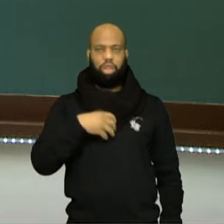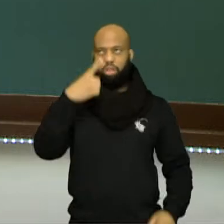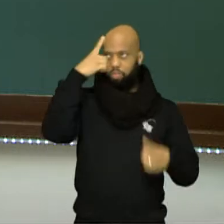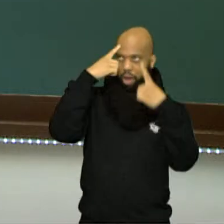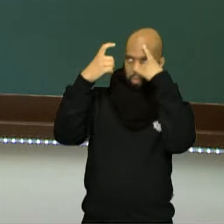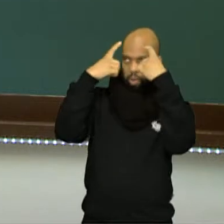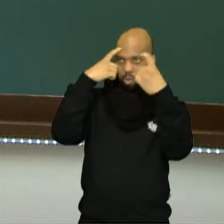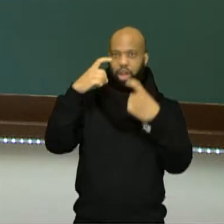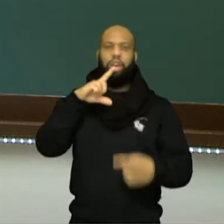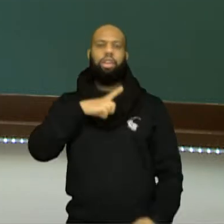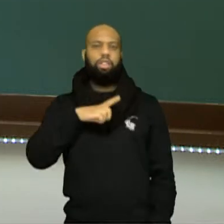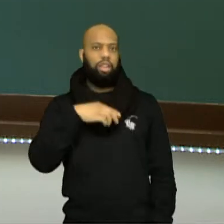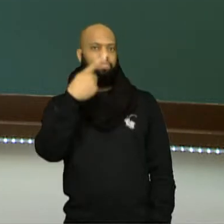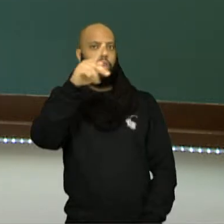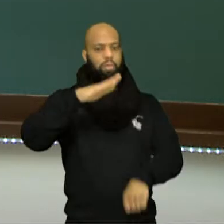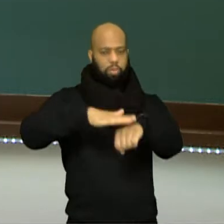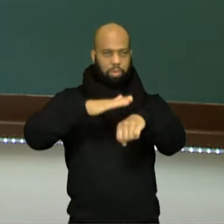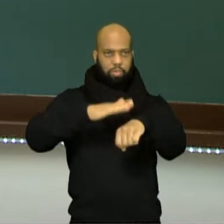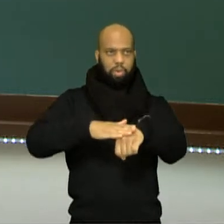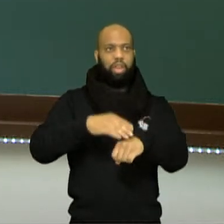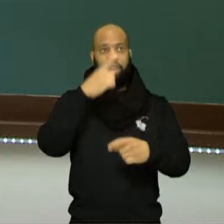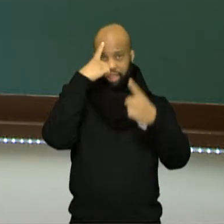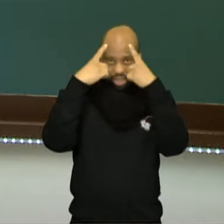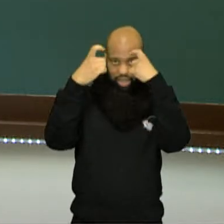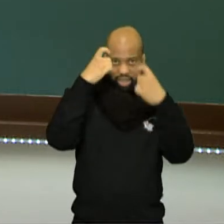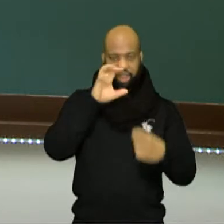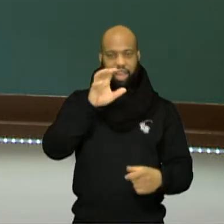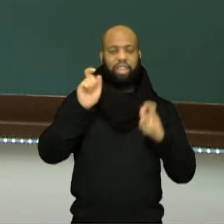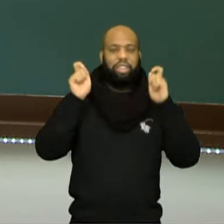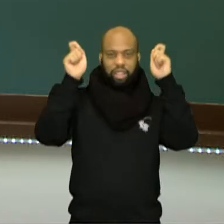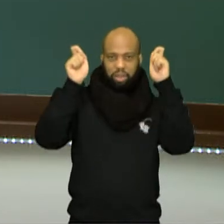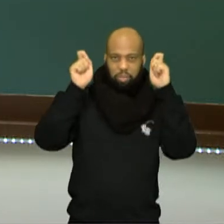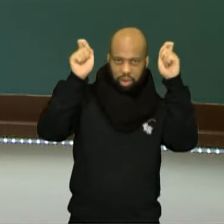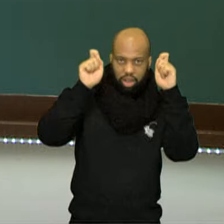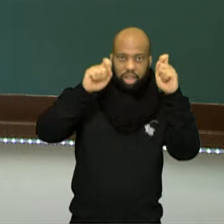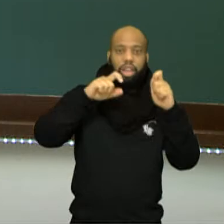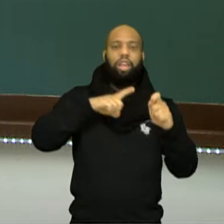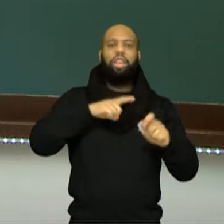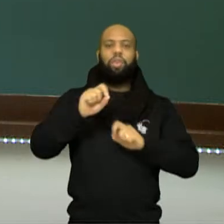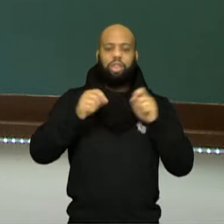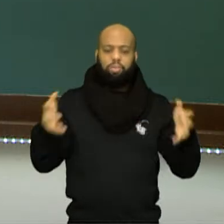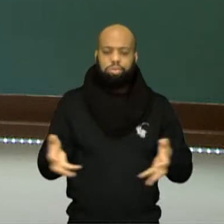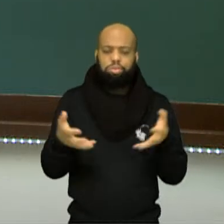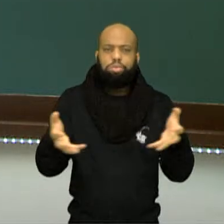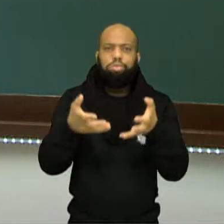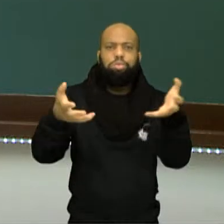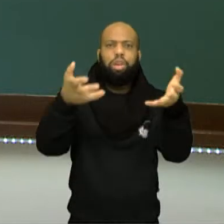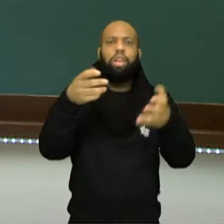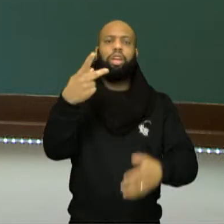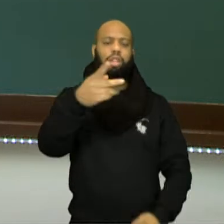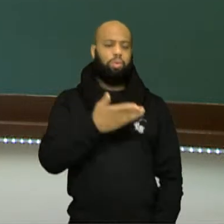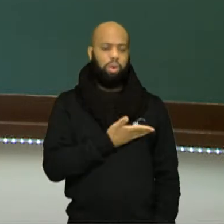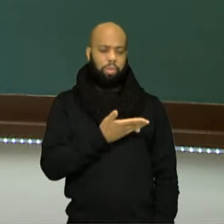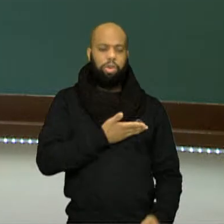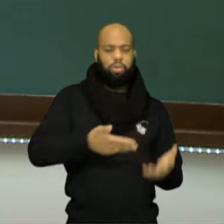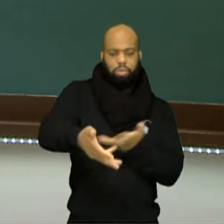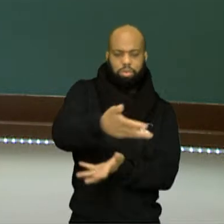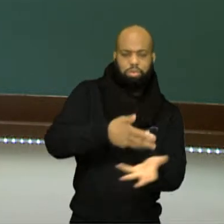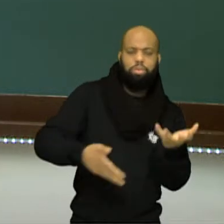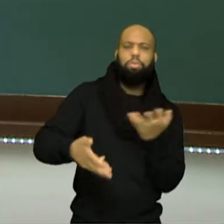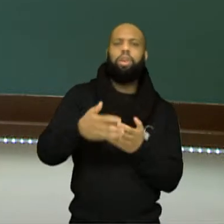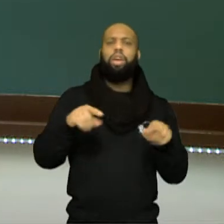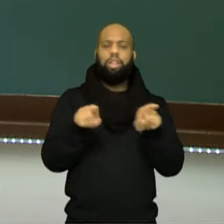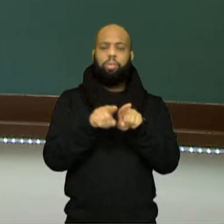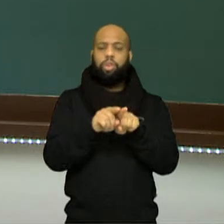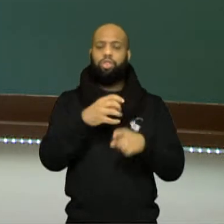criatividade, tá? Eu deixo nas suas mãos. Então, crie essa campanha, convença, compartilhe com os colegas para